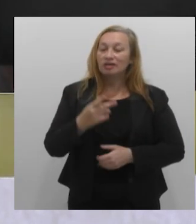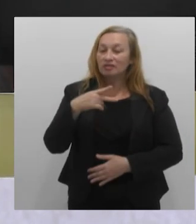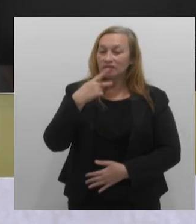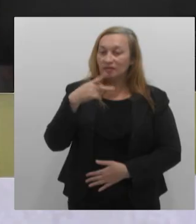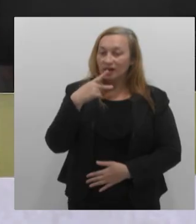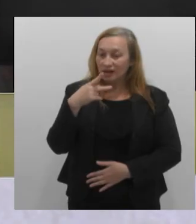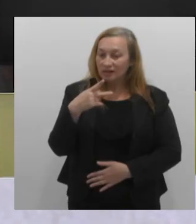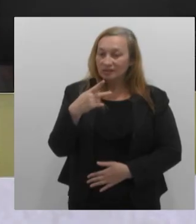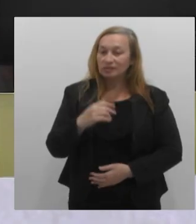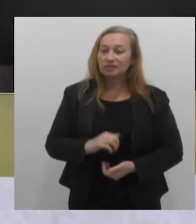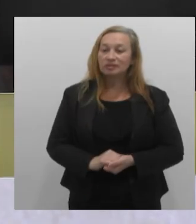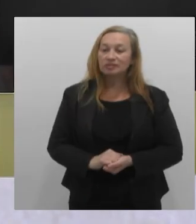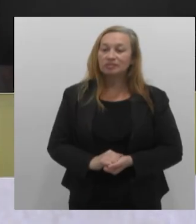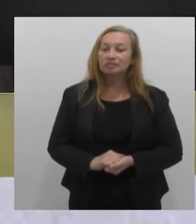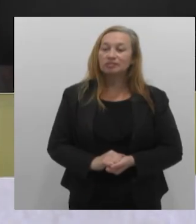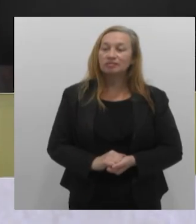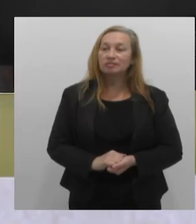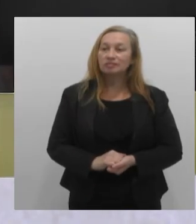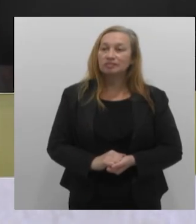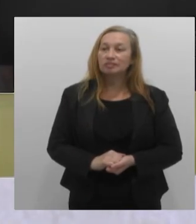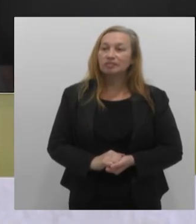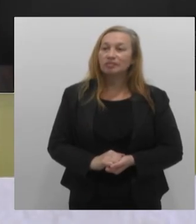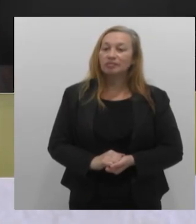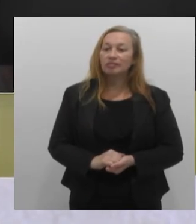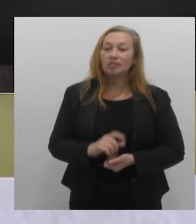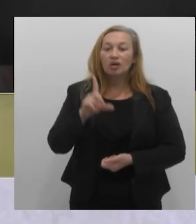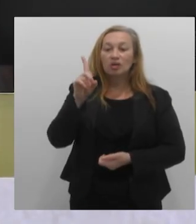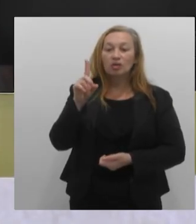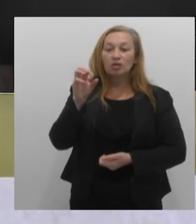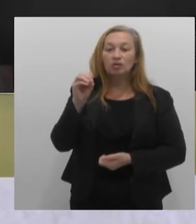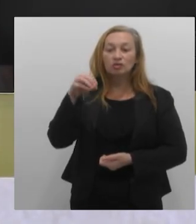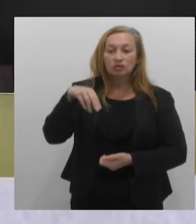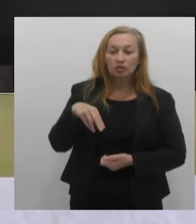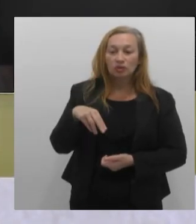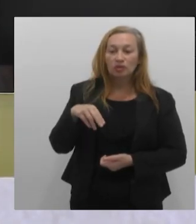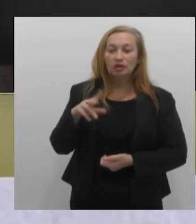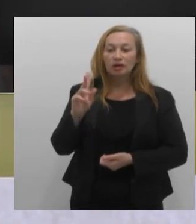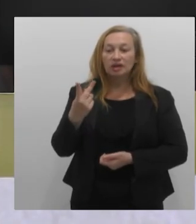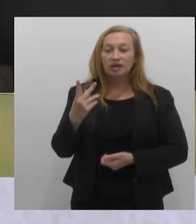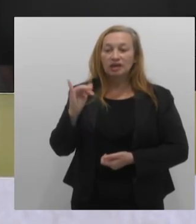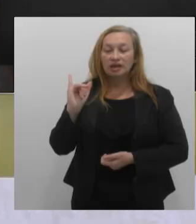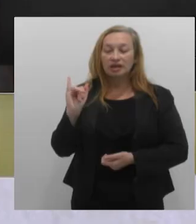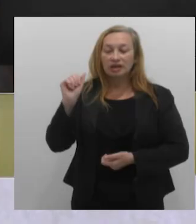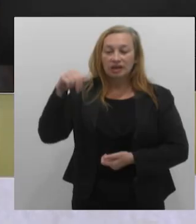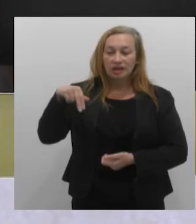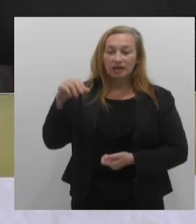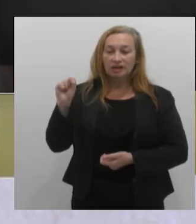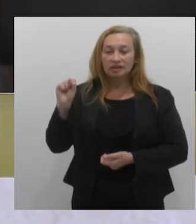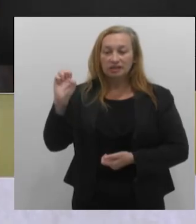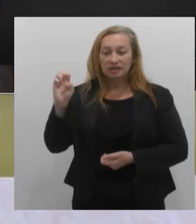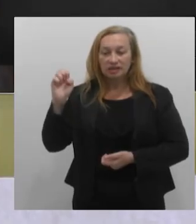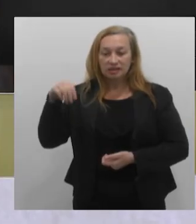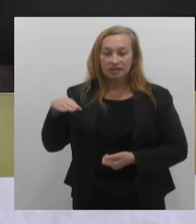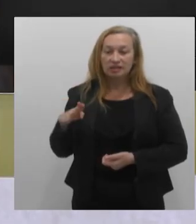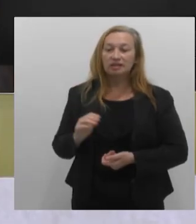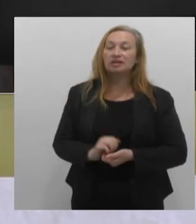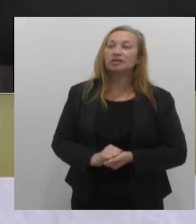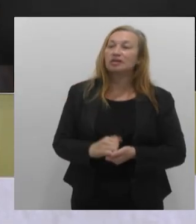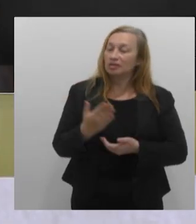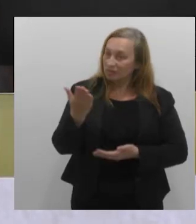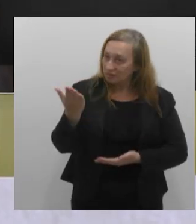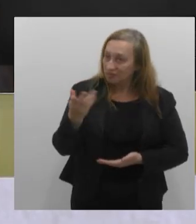para uma saudação. Nosso querido Dom Jansen Franco, bispo auxiliar da Arquidiocese de São Sebastião do Rio de Janeiro. Por